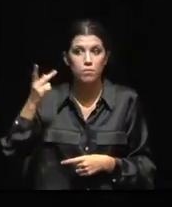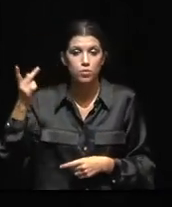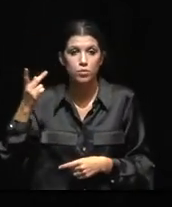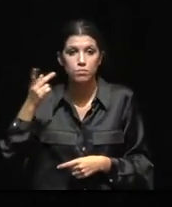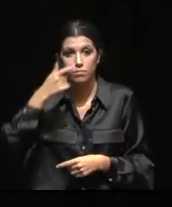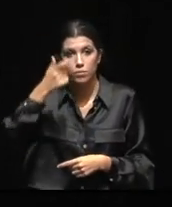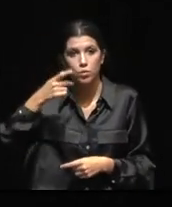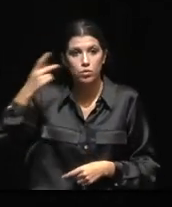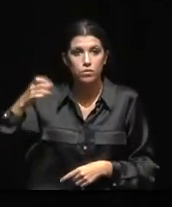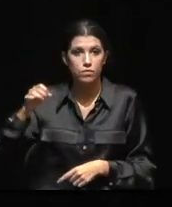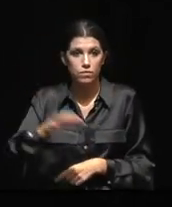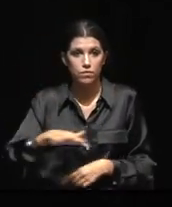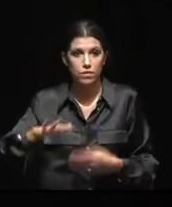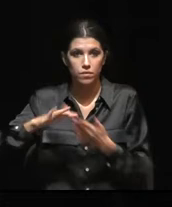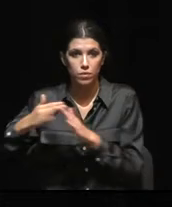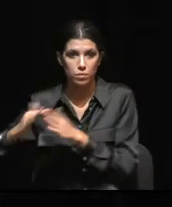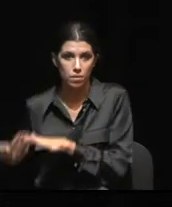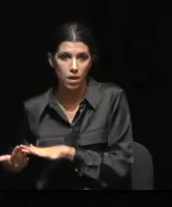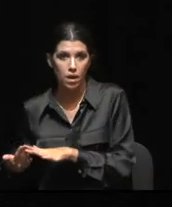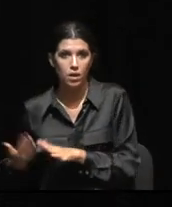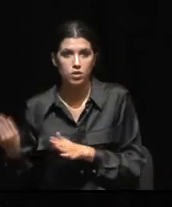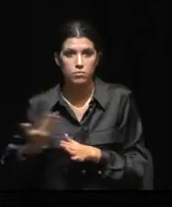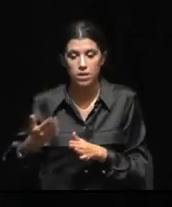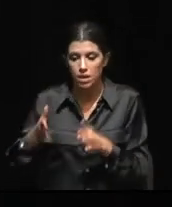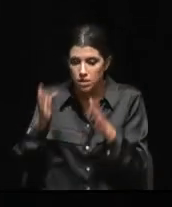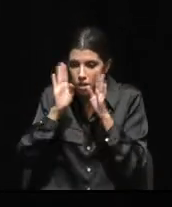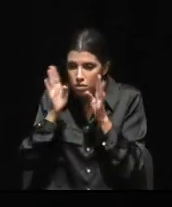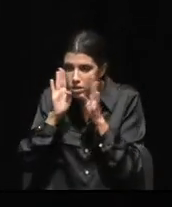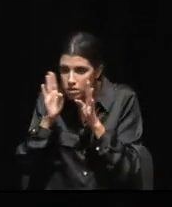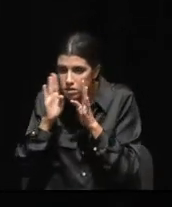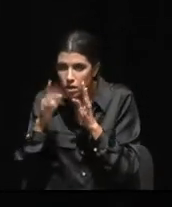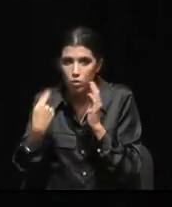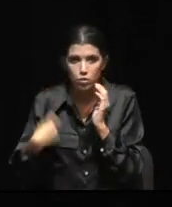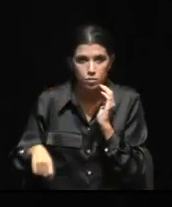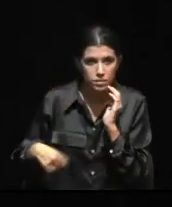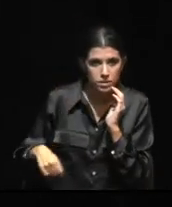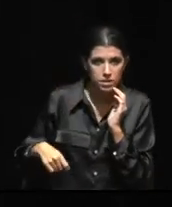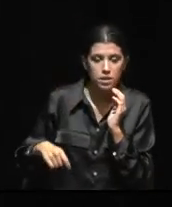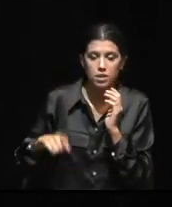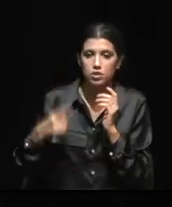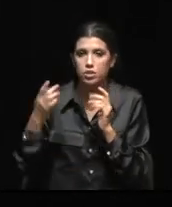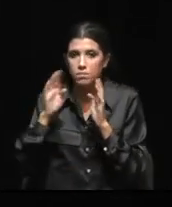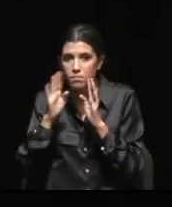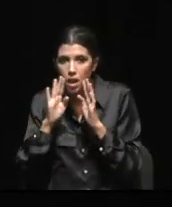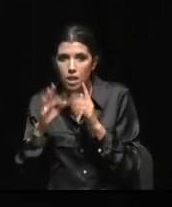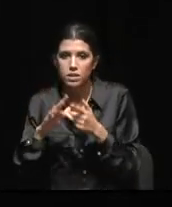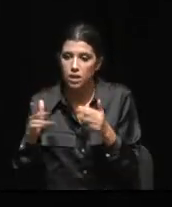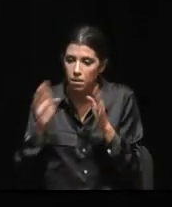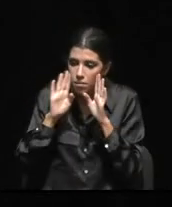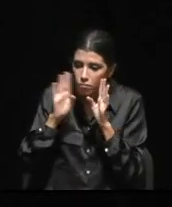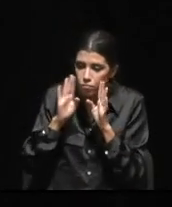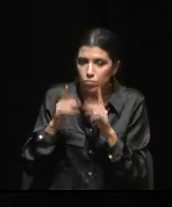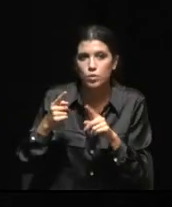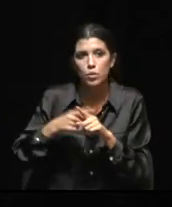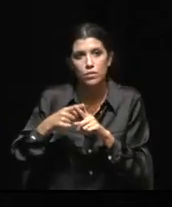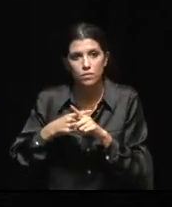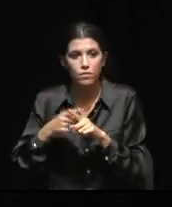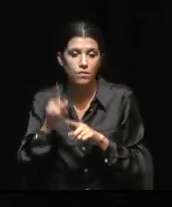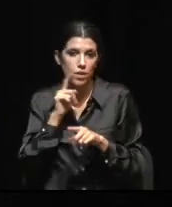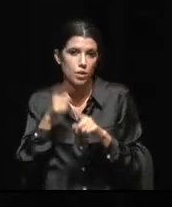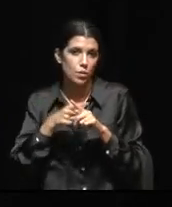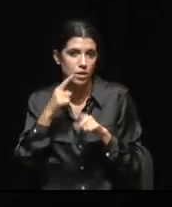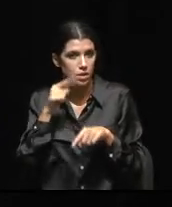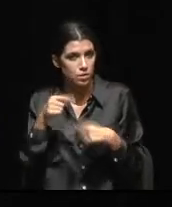bairros que estão onde estão localizados que merecem a atenção os autarcas porque promovem o bem-estar da comunidade são úteis à sociedade e defendem o interesse público